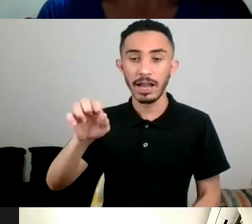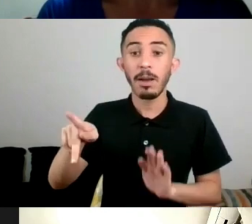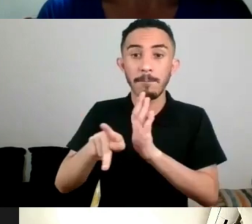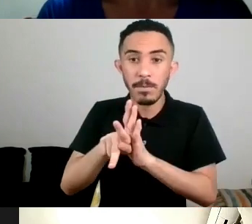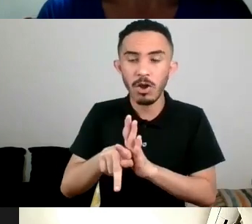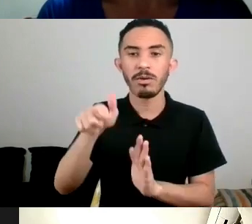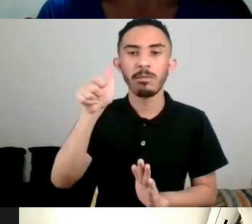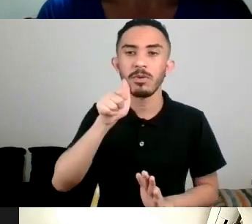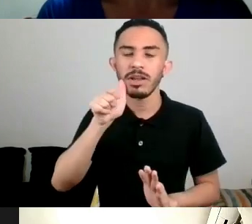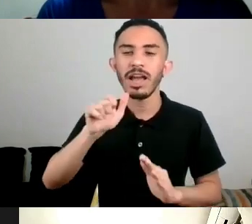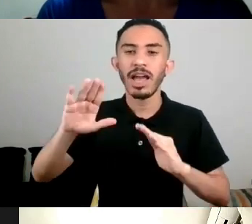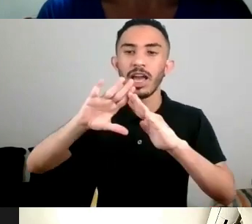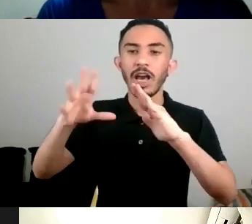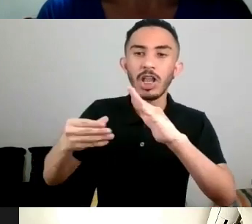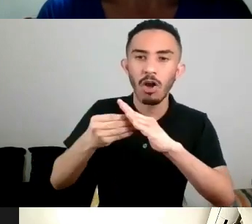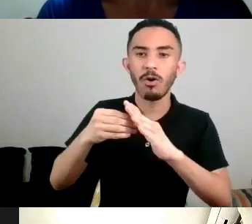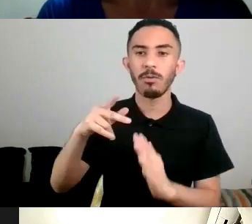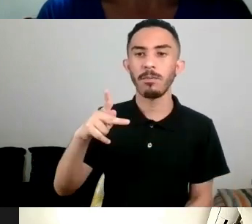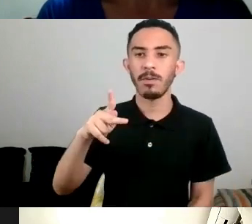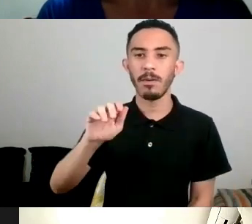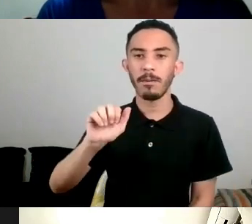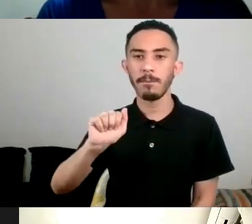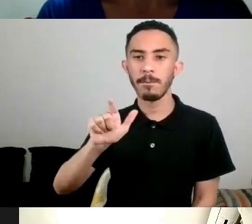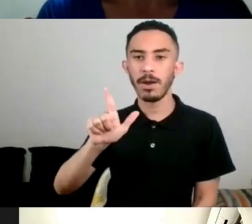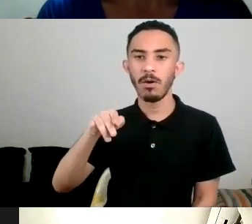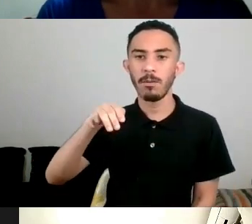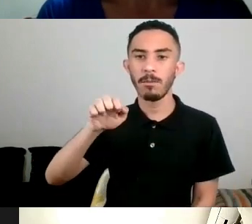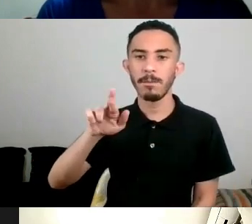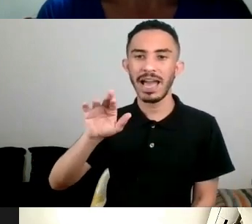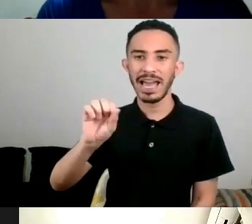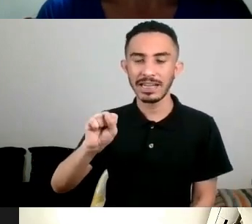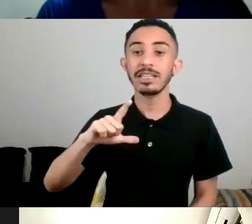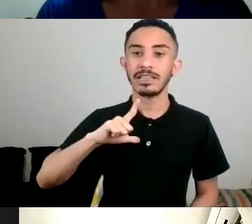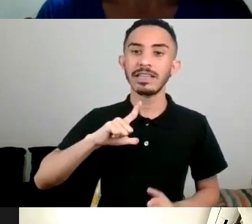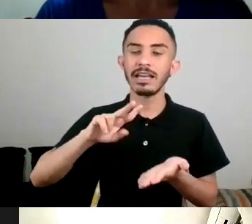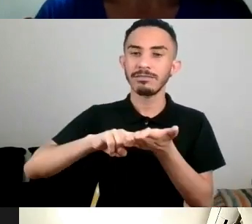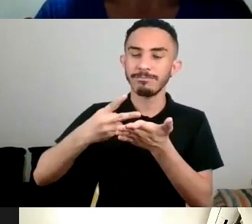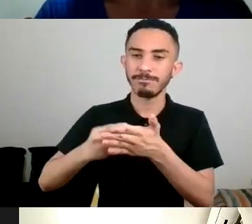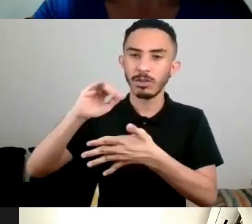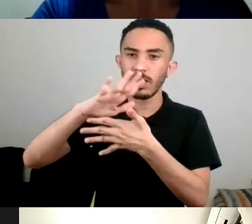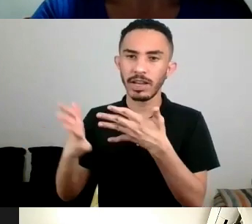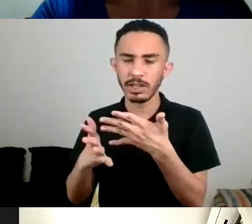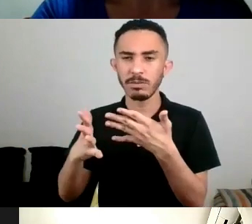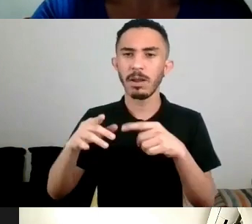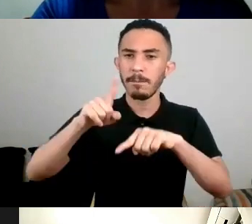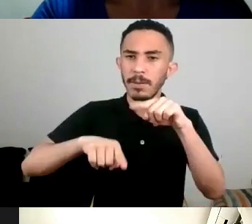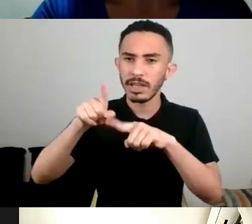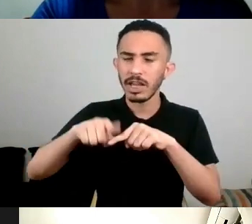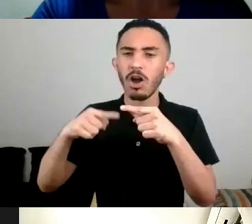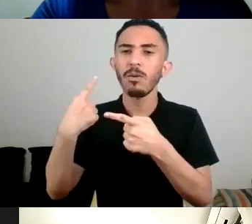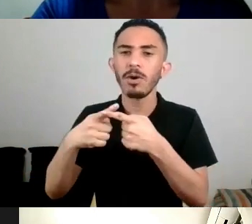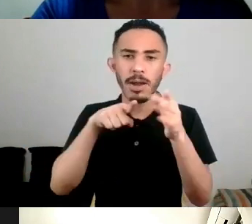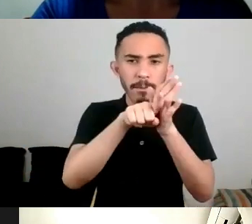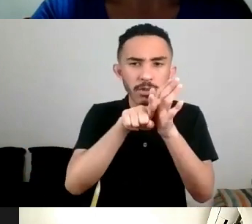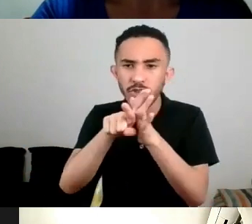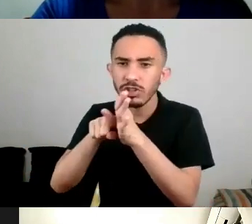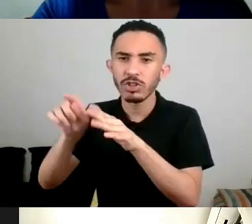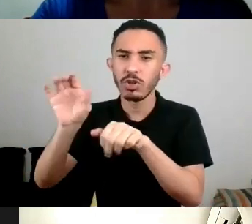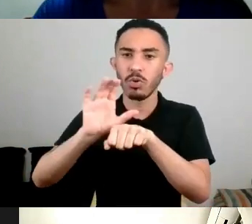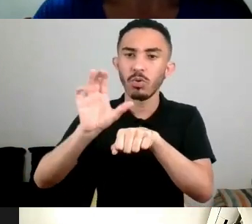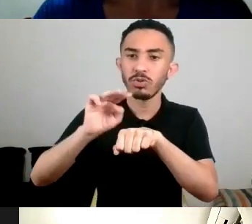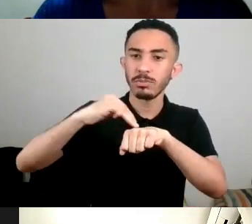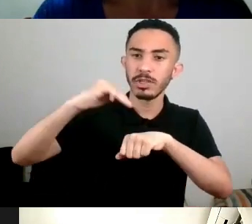dos Palmares, com uma versão em Libras. A obra foi resultado de pesquisas desenvolvidas no curso de